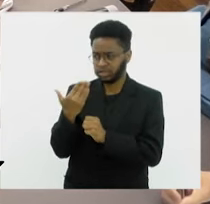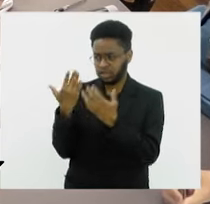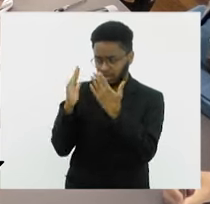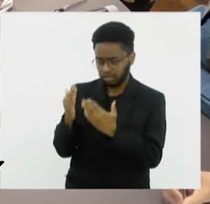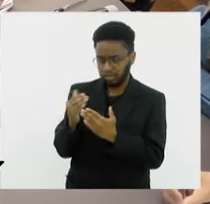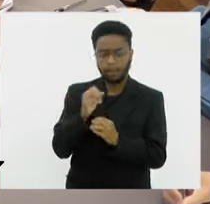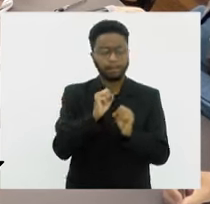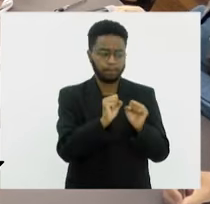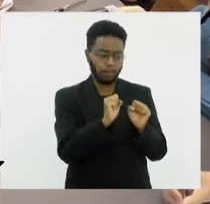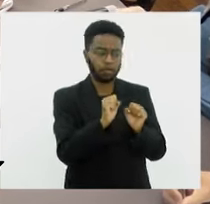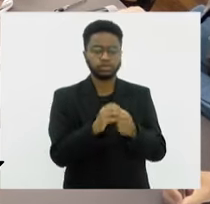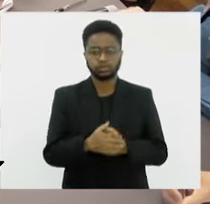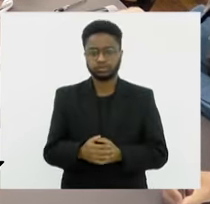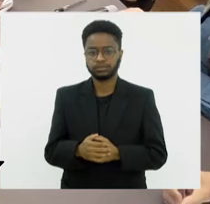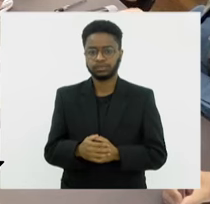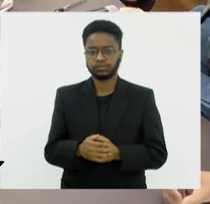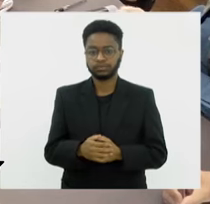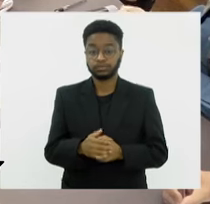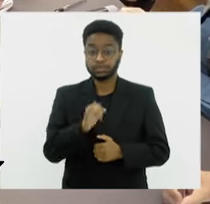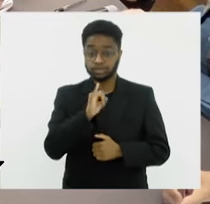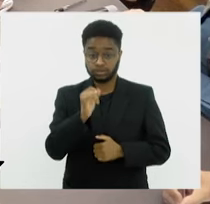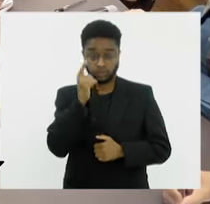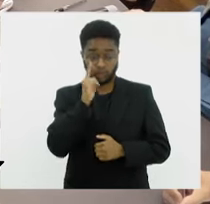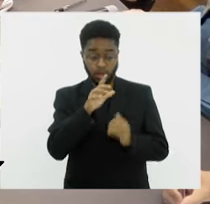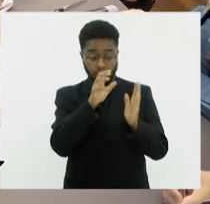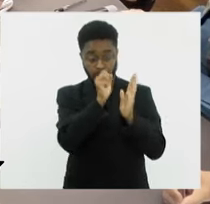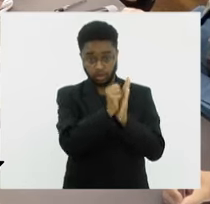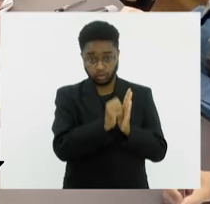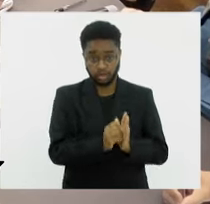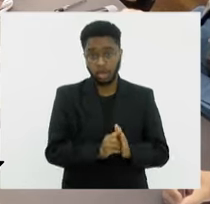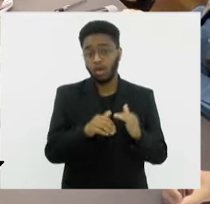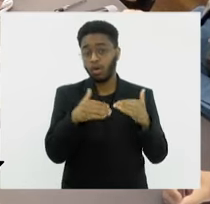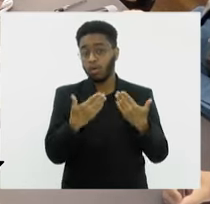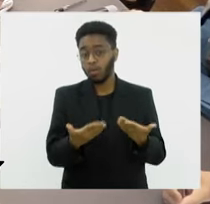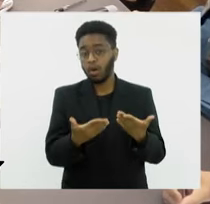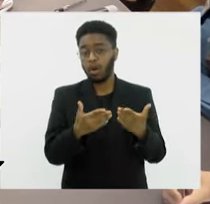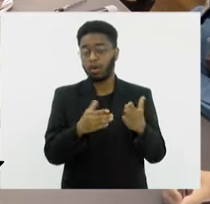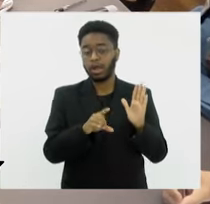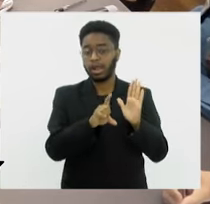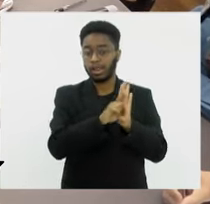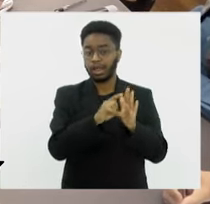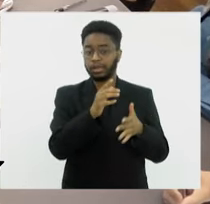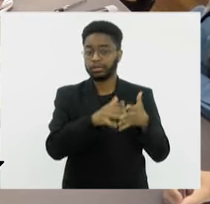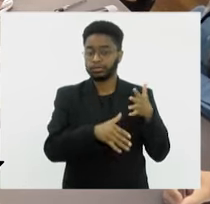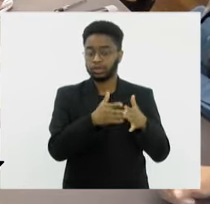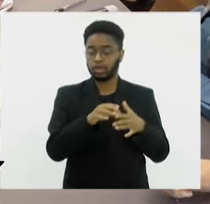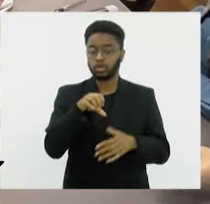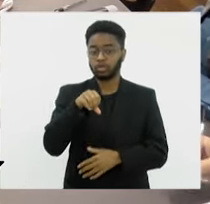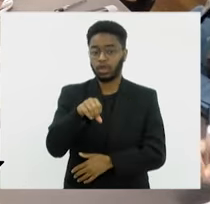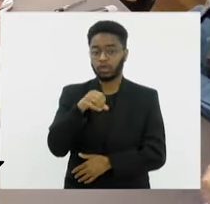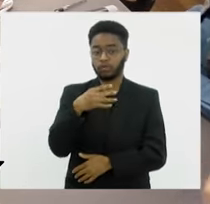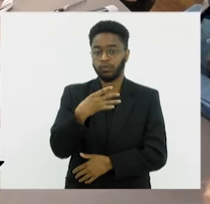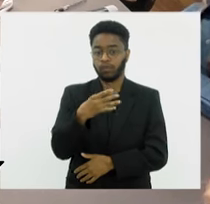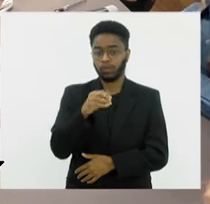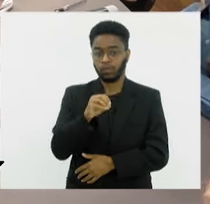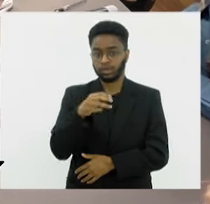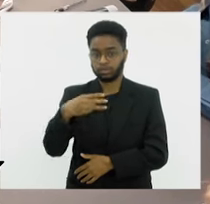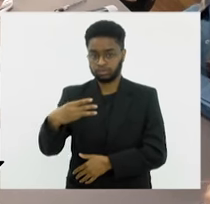Vossa Excelência puder anotar aí quais são as eventuais prejudicabilidades. É a